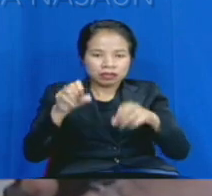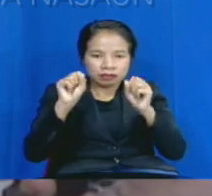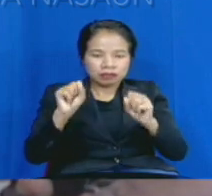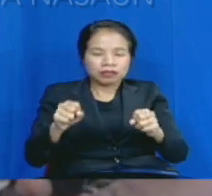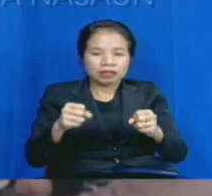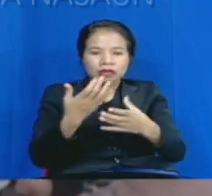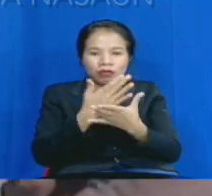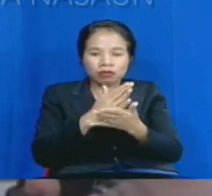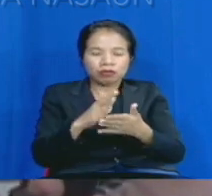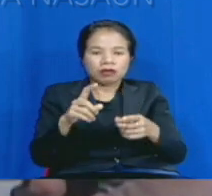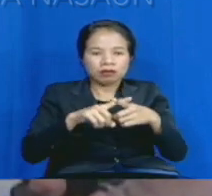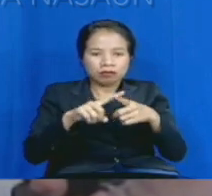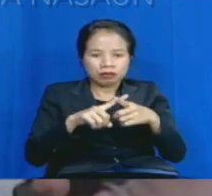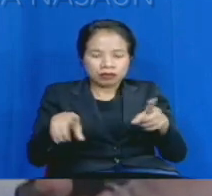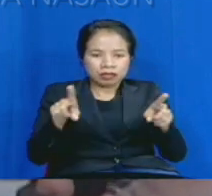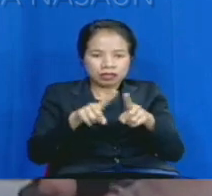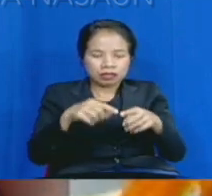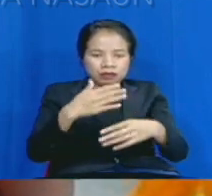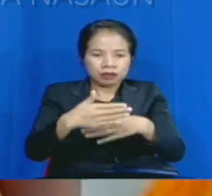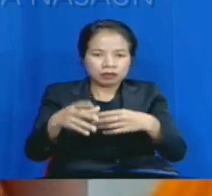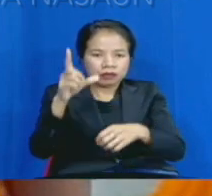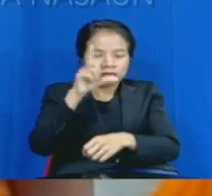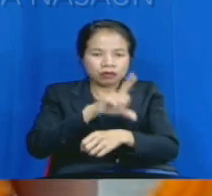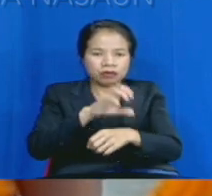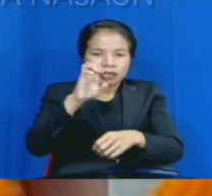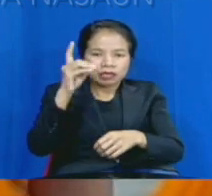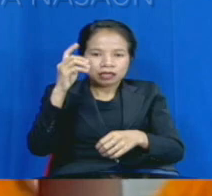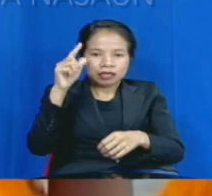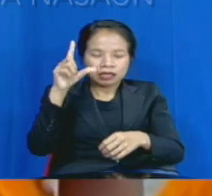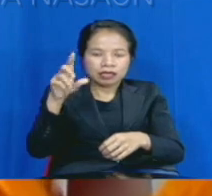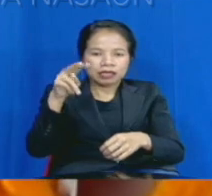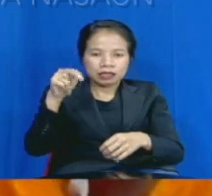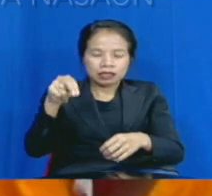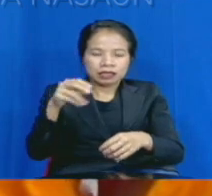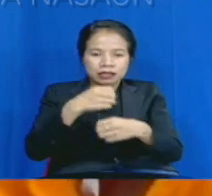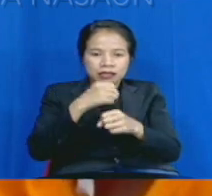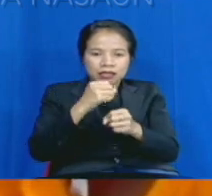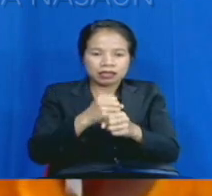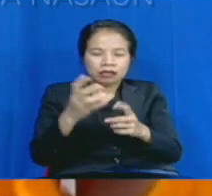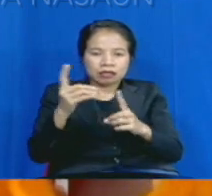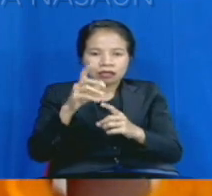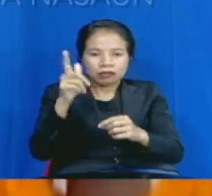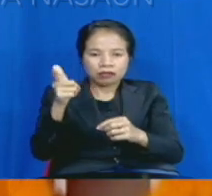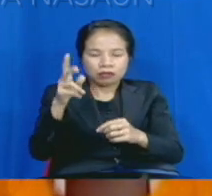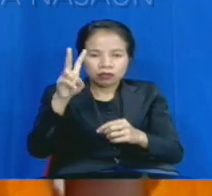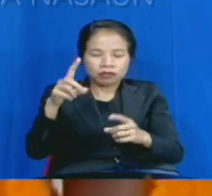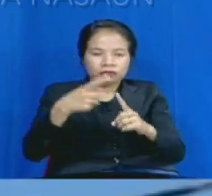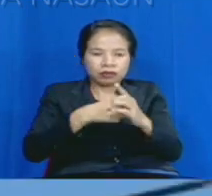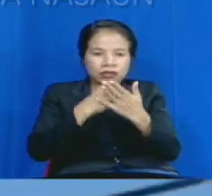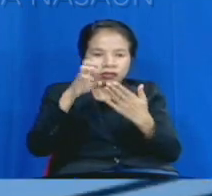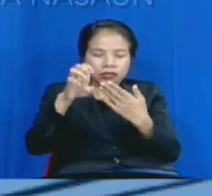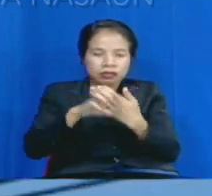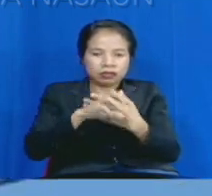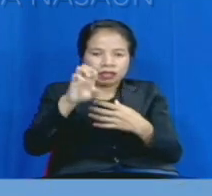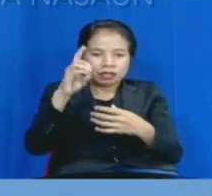hola pulsa. Relación ho preparação lorong EDTL nien nebe se realiza e ha lorong ranulo resin rua fulan zulio ne EDTL